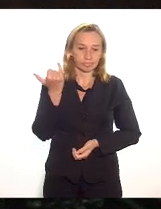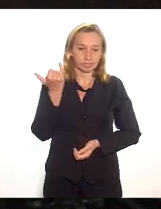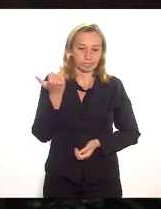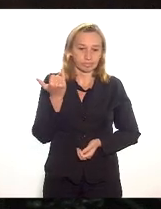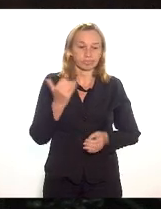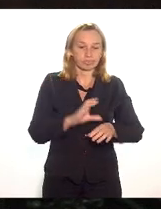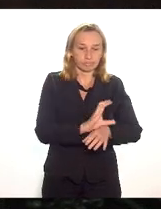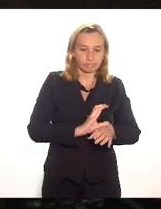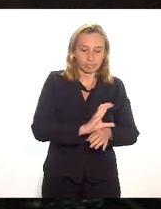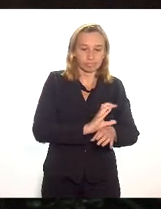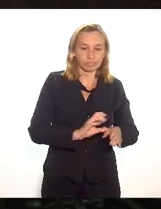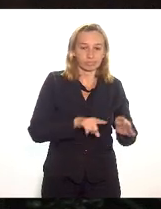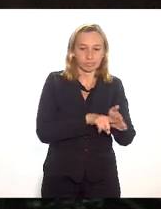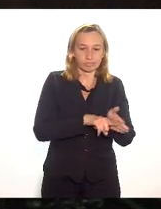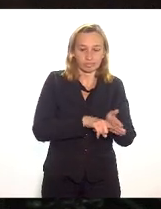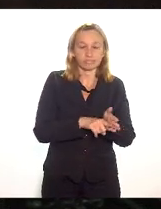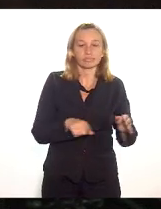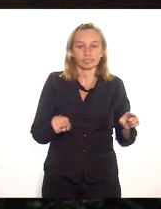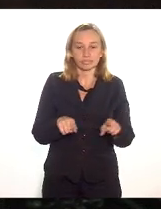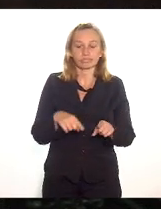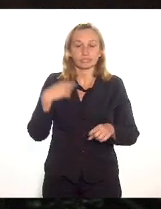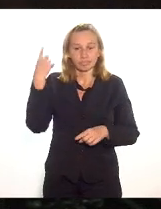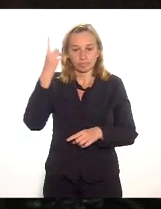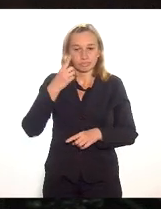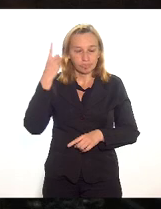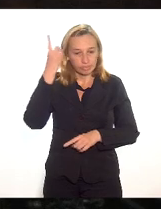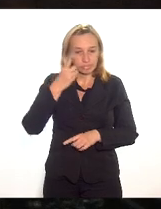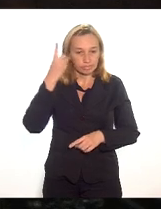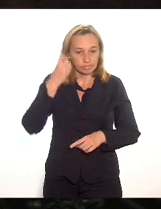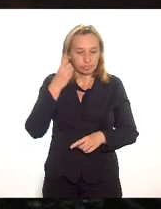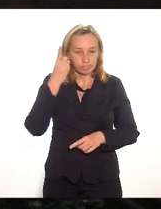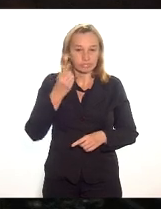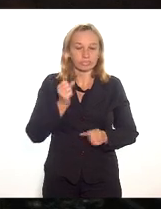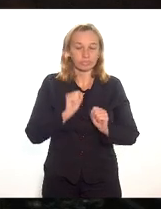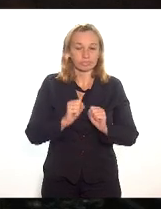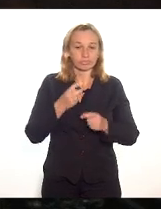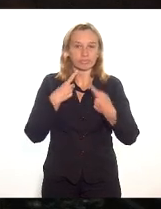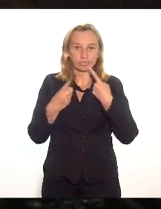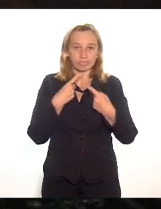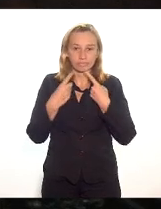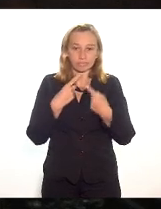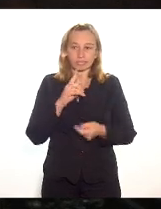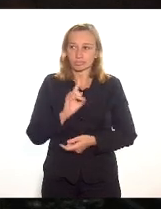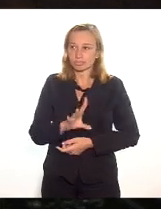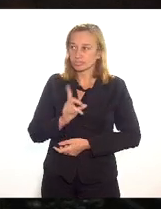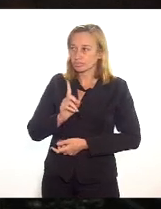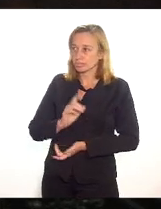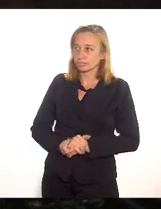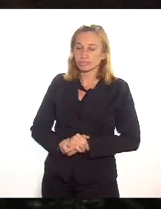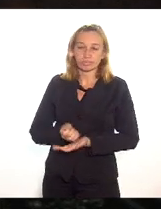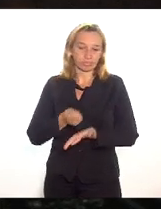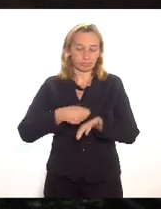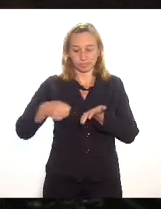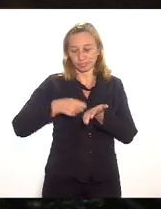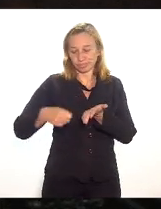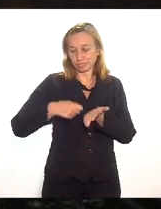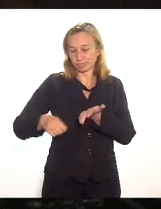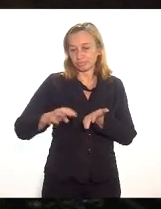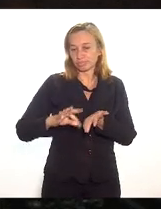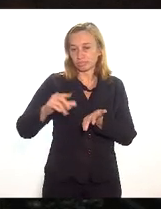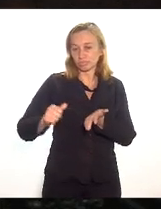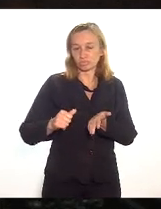parlamento precisa ser protagonista nesse debate. Não dá para a gente ficar simplesmente assinando tudo que